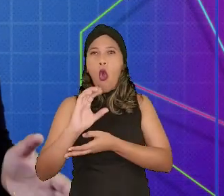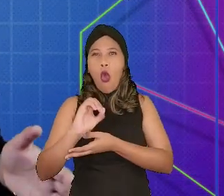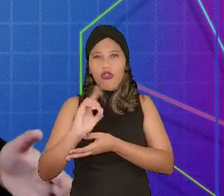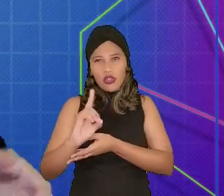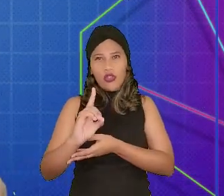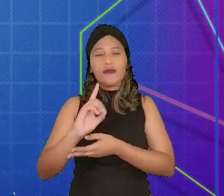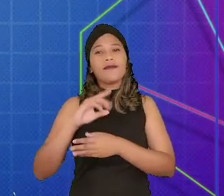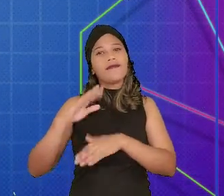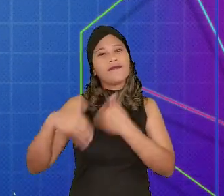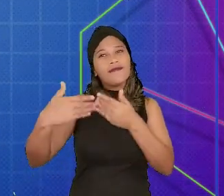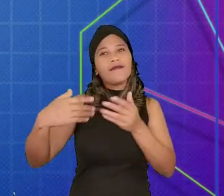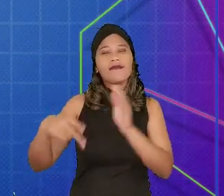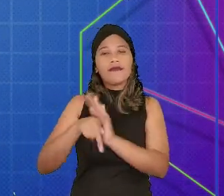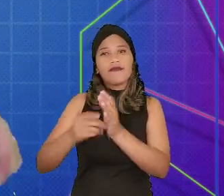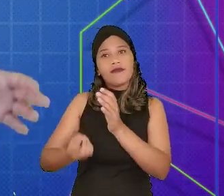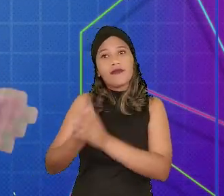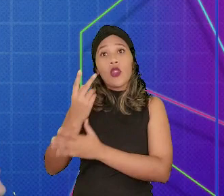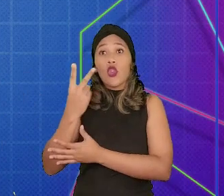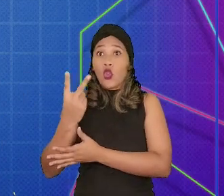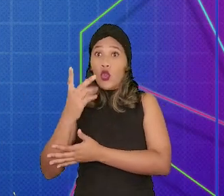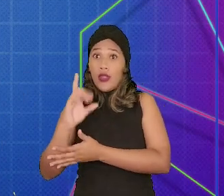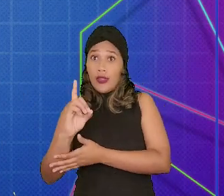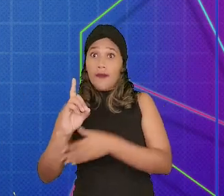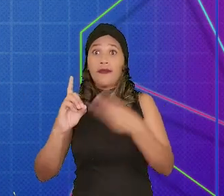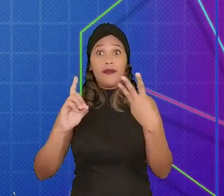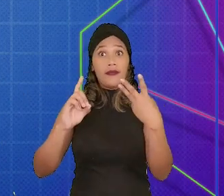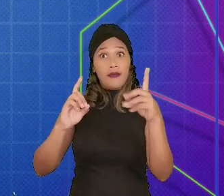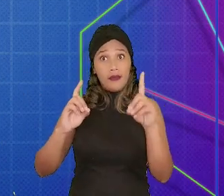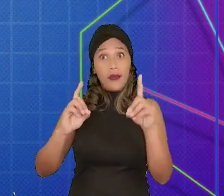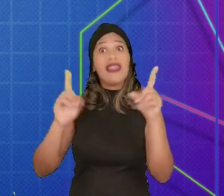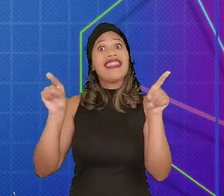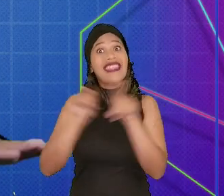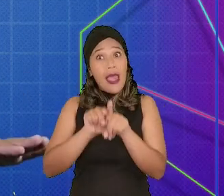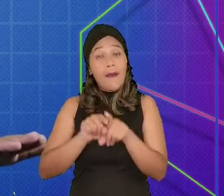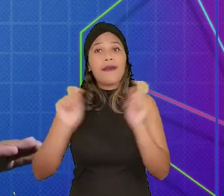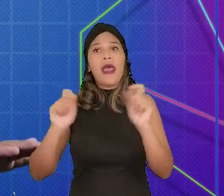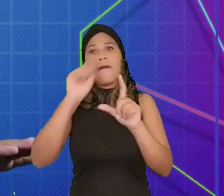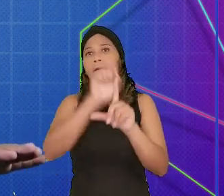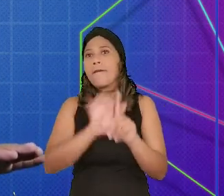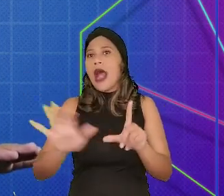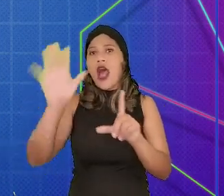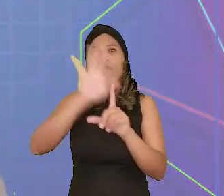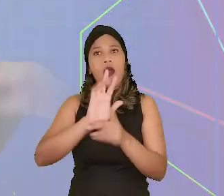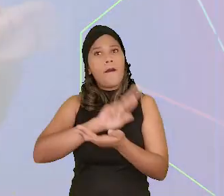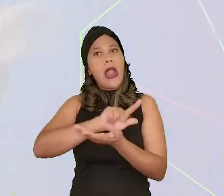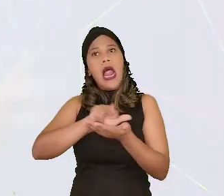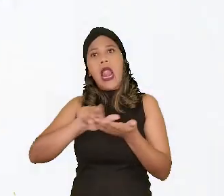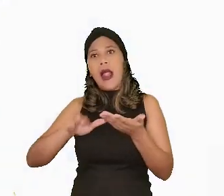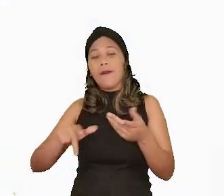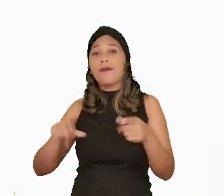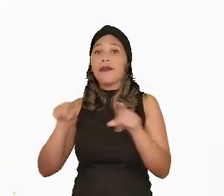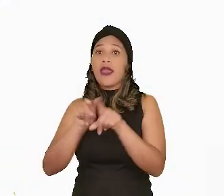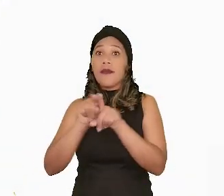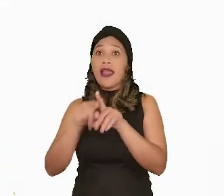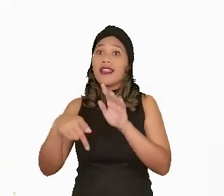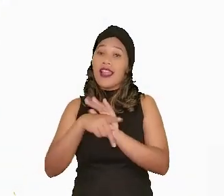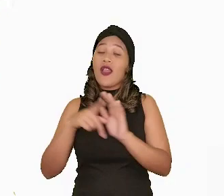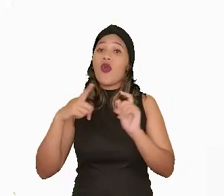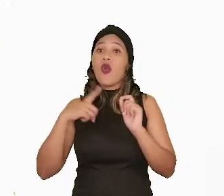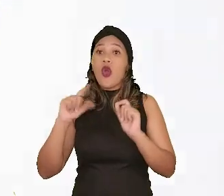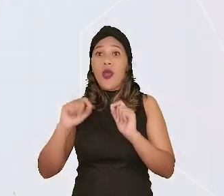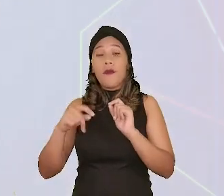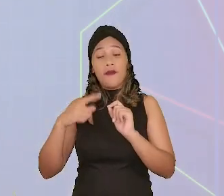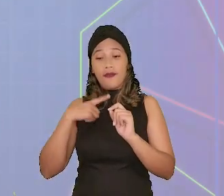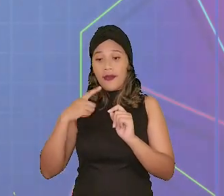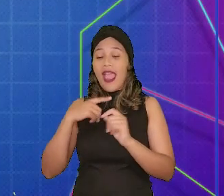o desenvolvimento de jogos, tanto em 2D como em 3D, em diversas plataformas. O Construct 2 é